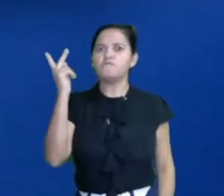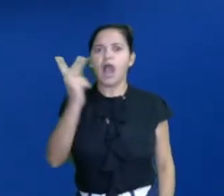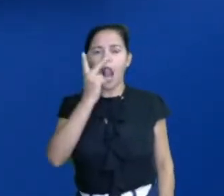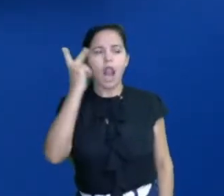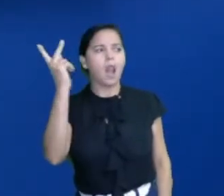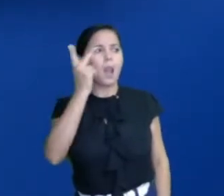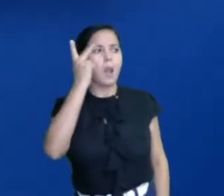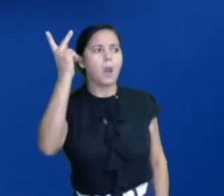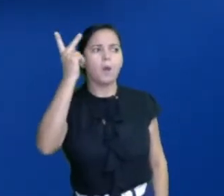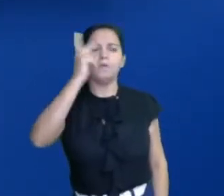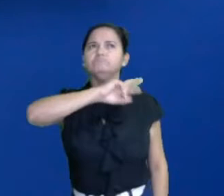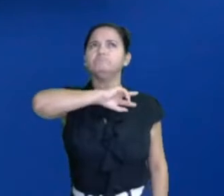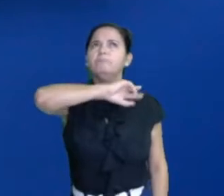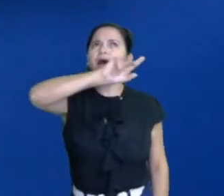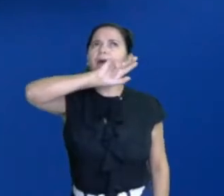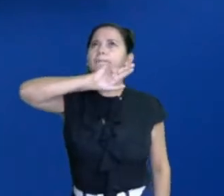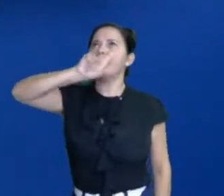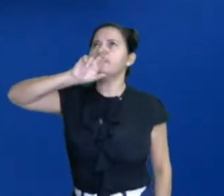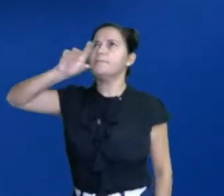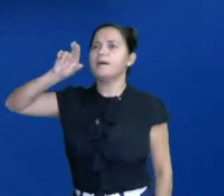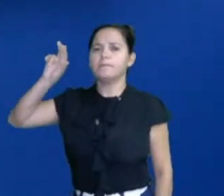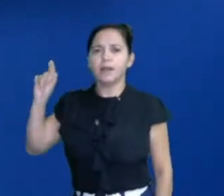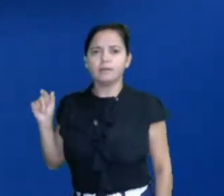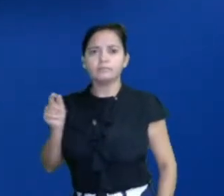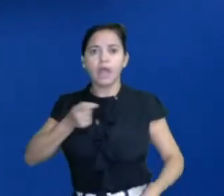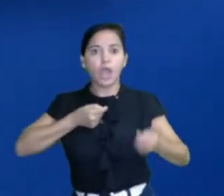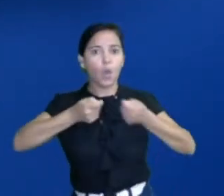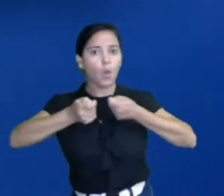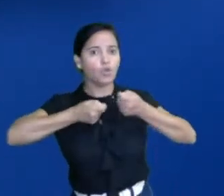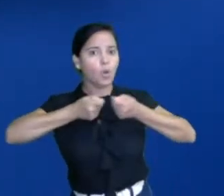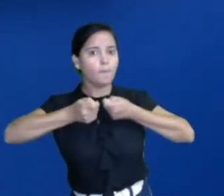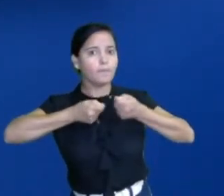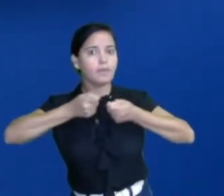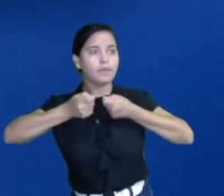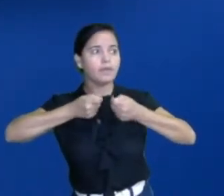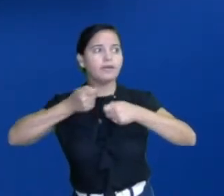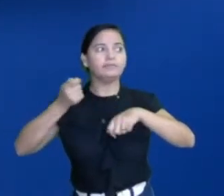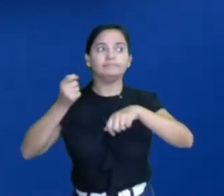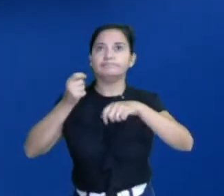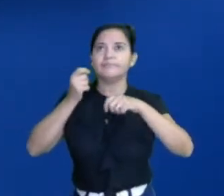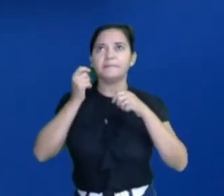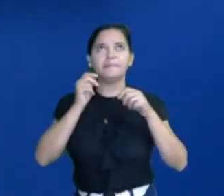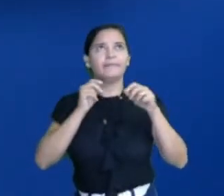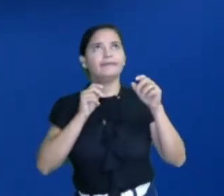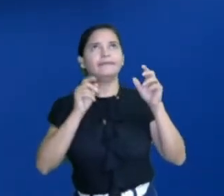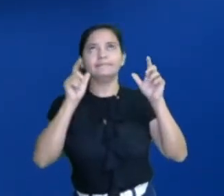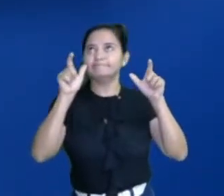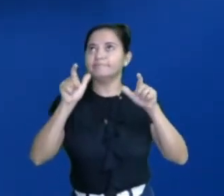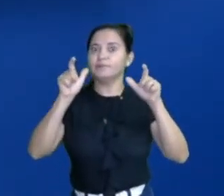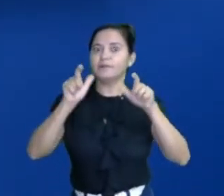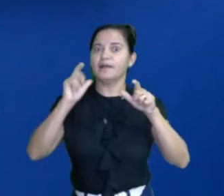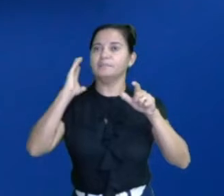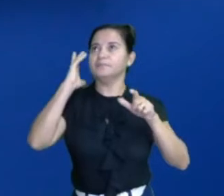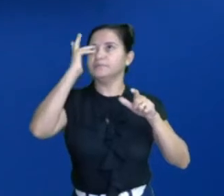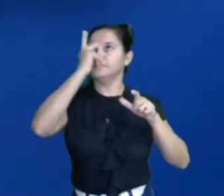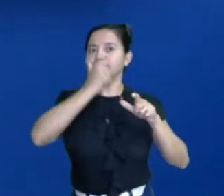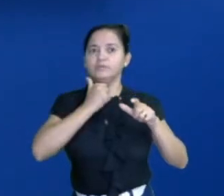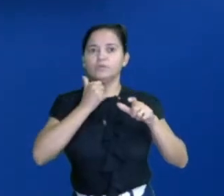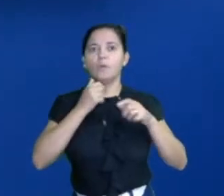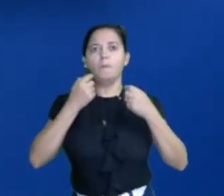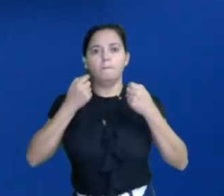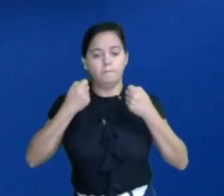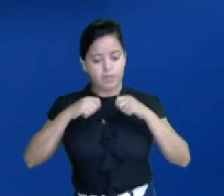de biodiversidade, valor econômico ou paisagístico, merece ser protegido